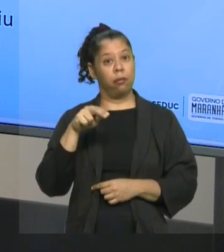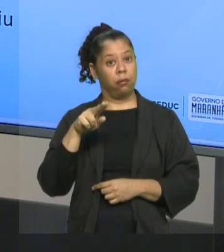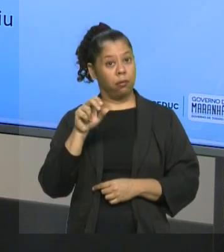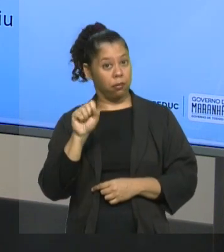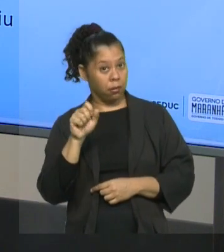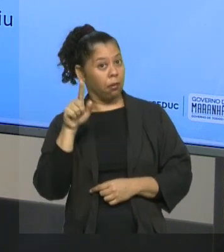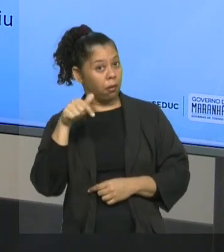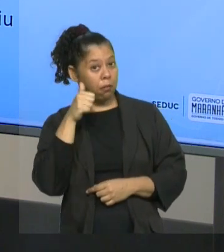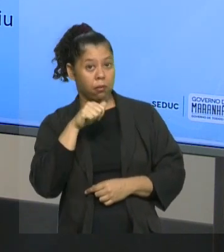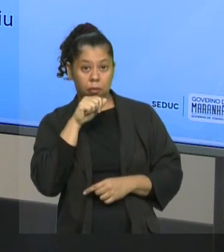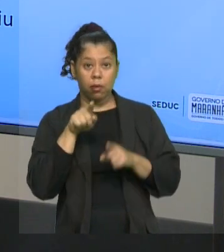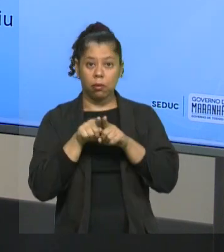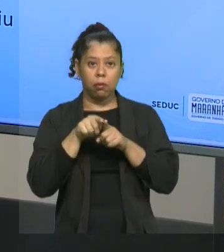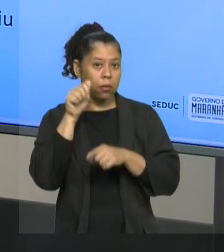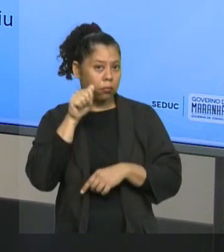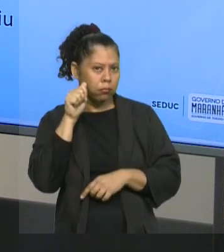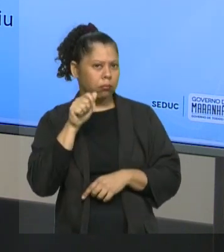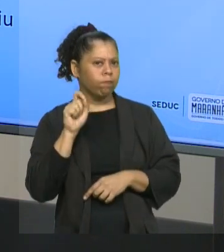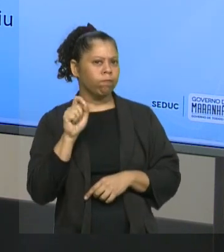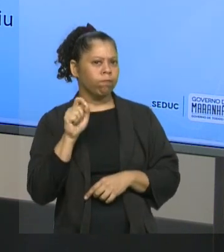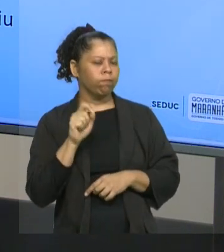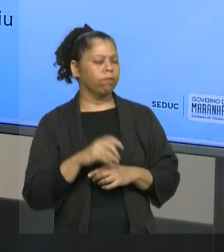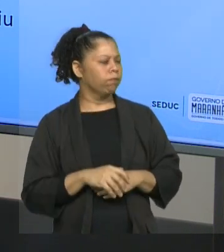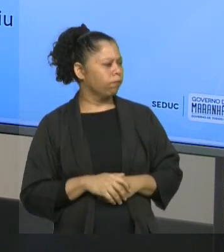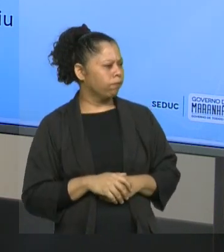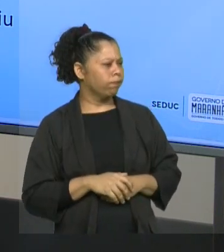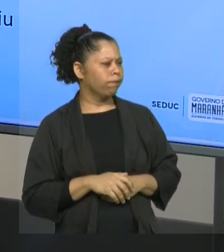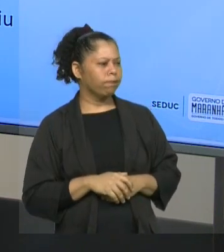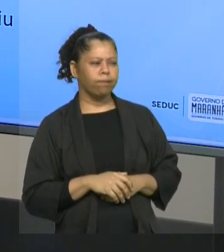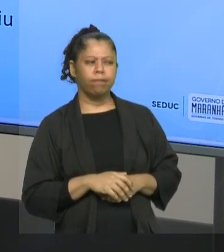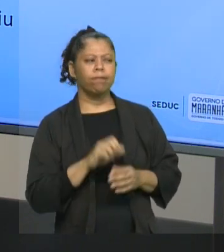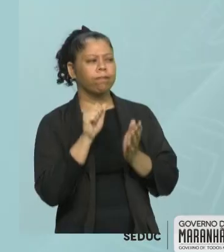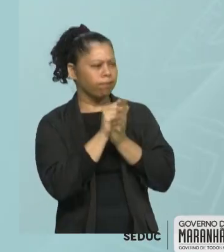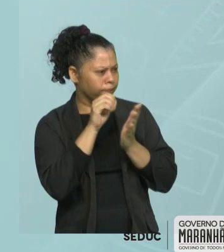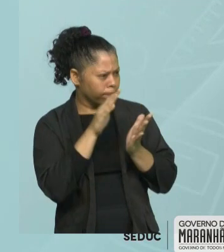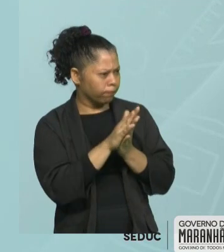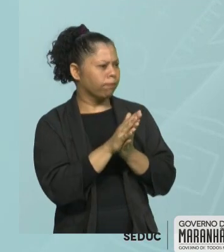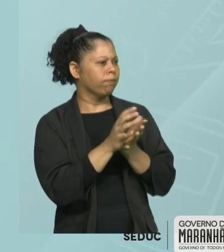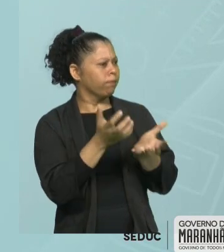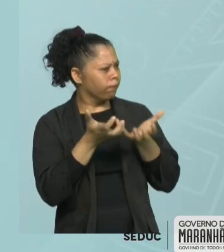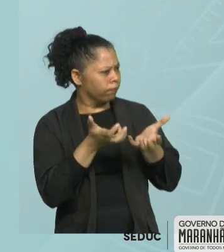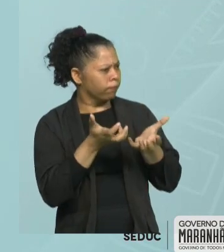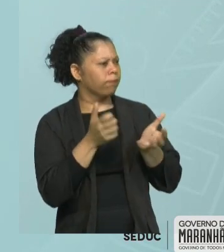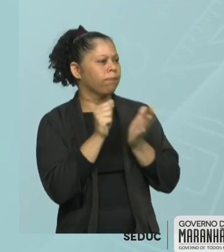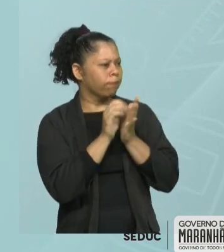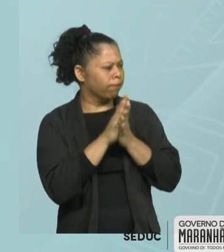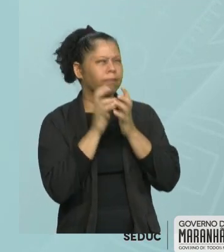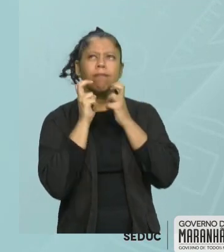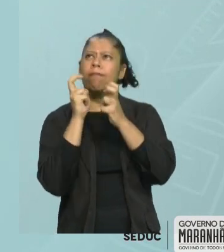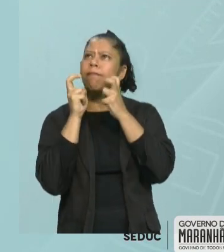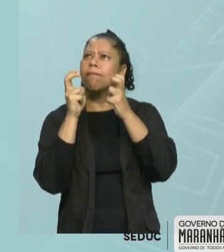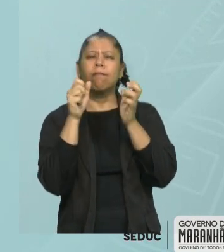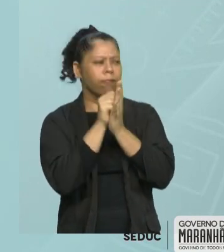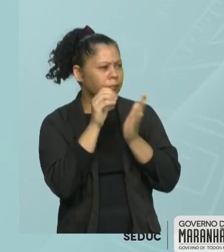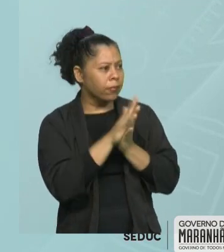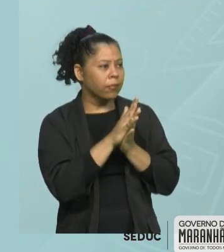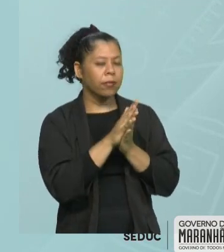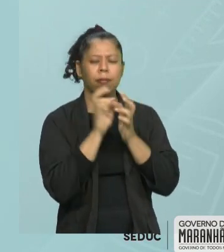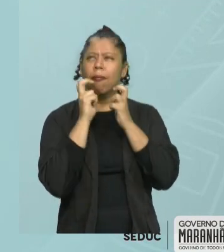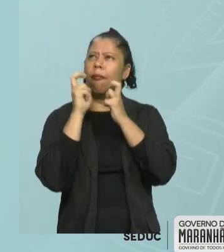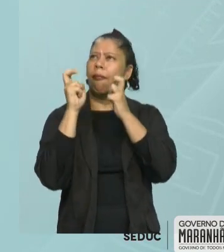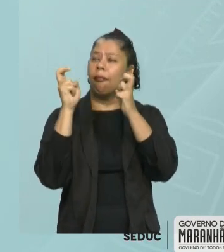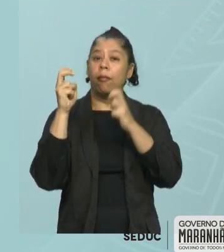e mulher, pôs-se a clamar por vingança. Aos gritos, diante